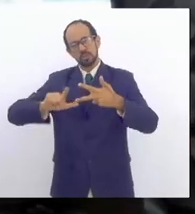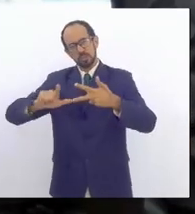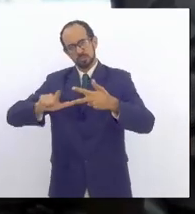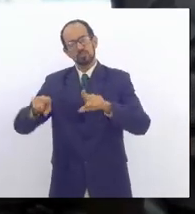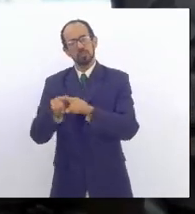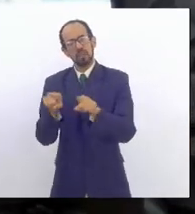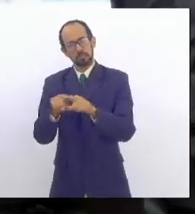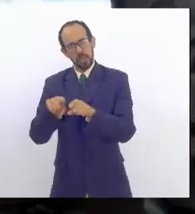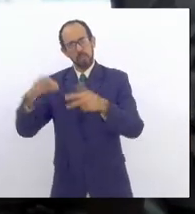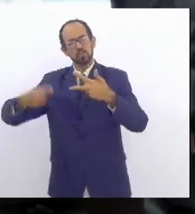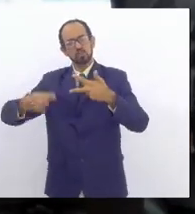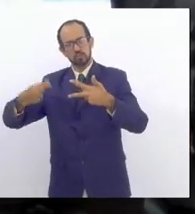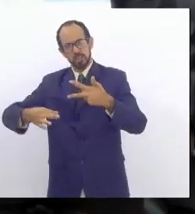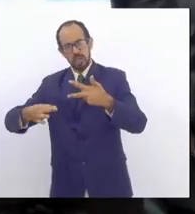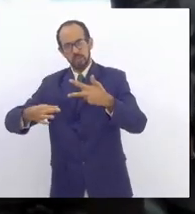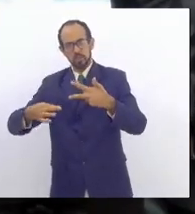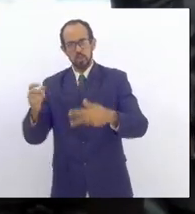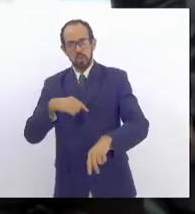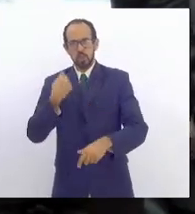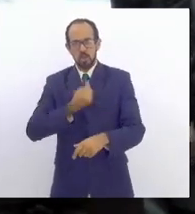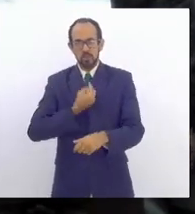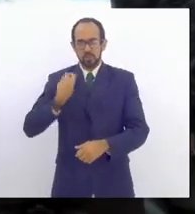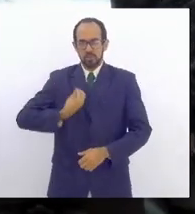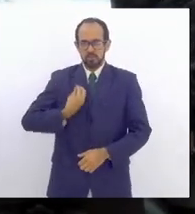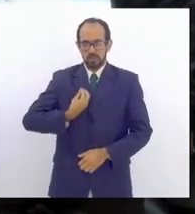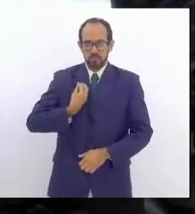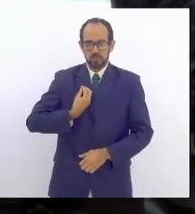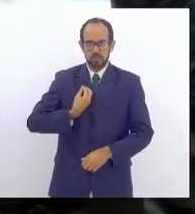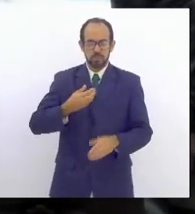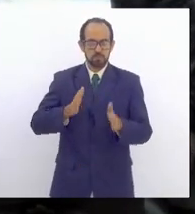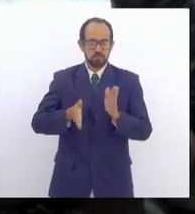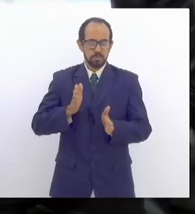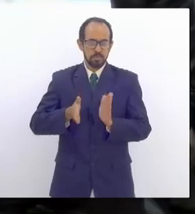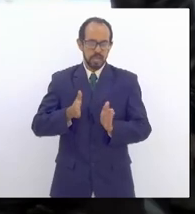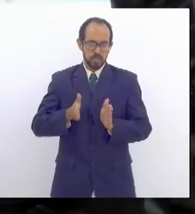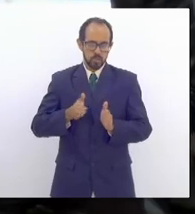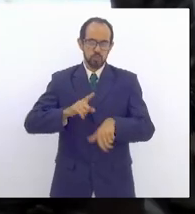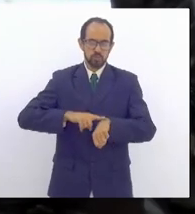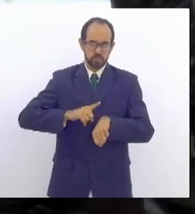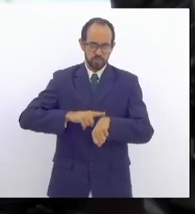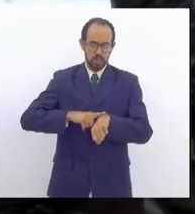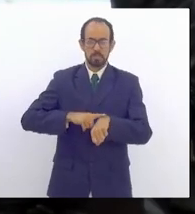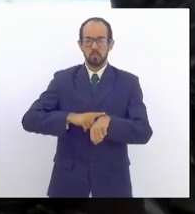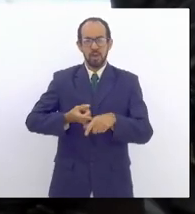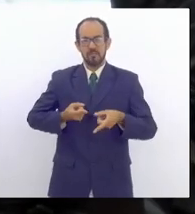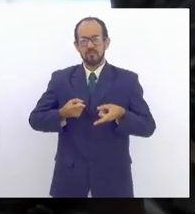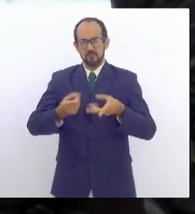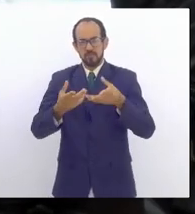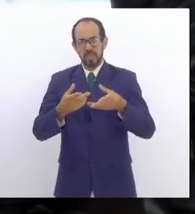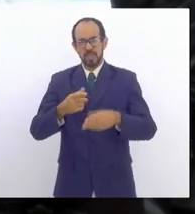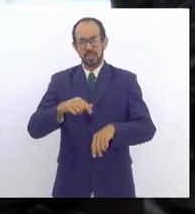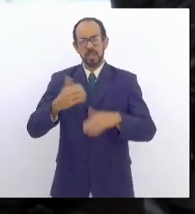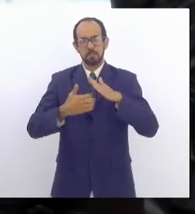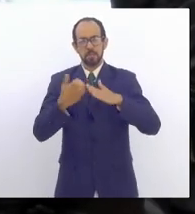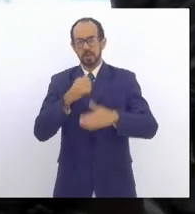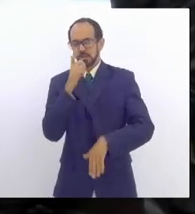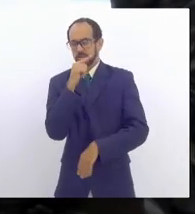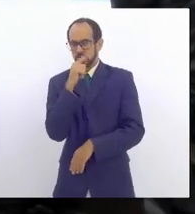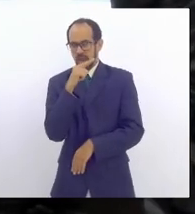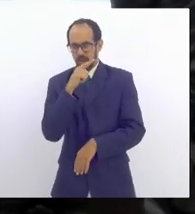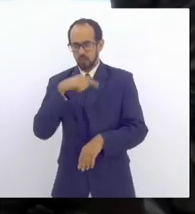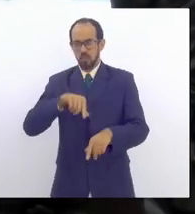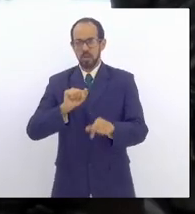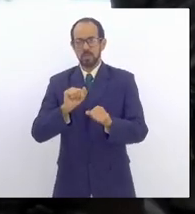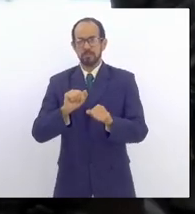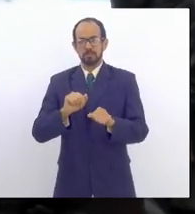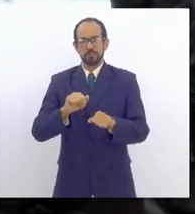judiciário. Vivemos um período melhor, com a venda da SEDA e a arrecadação em alta, alavancada pelo aumento